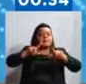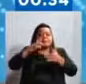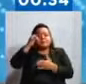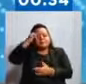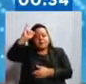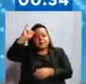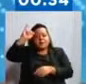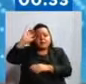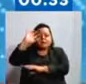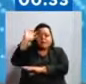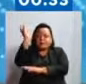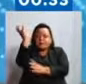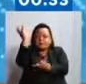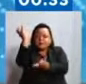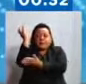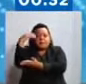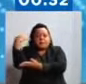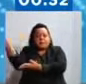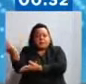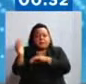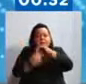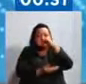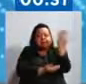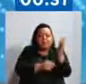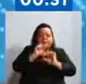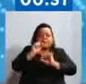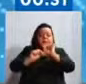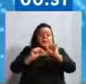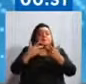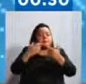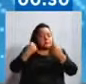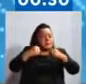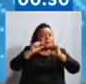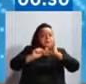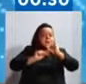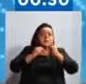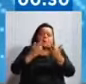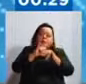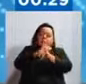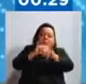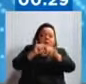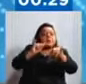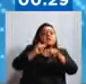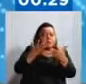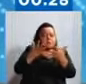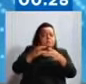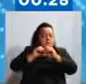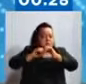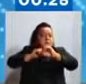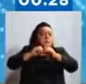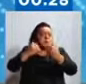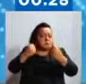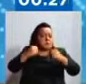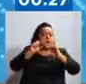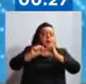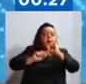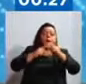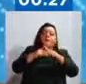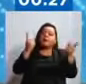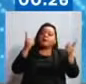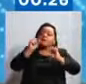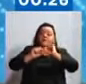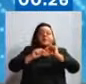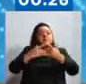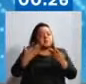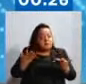para queimar. Então, o que precisa mesmo, são campanhas educativas, é necessário, mas vem